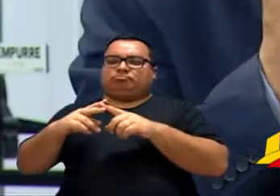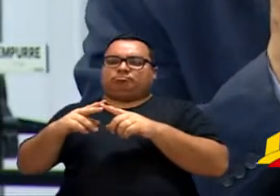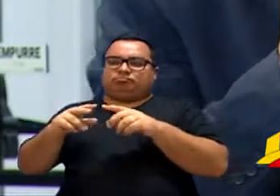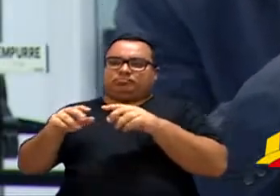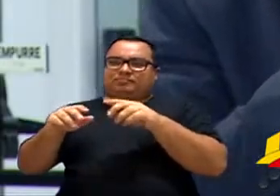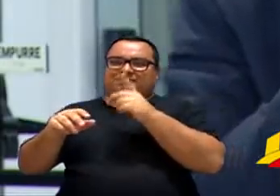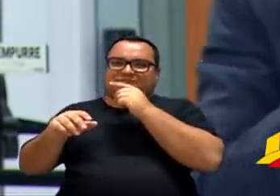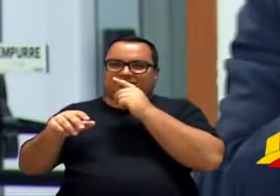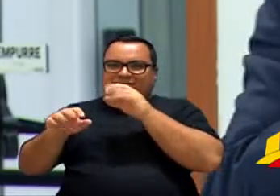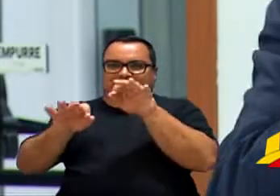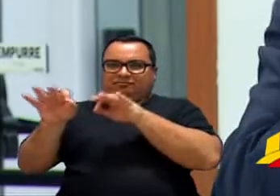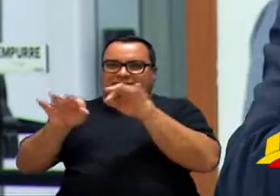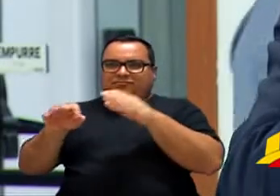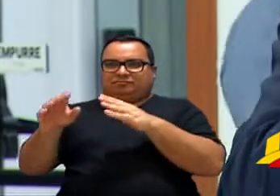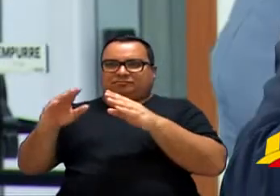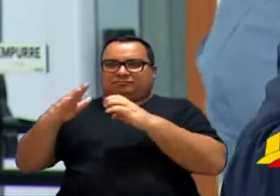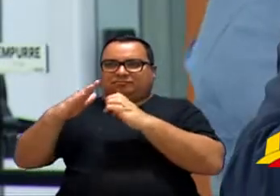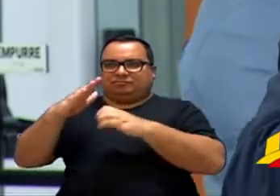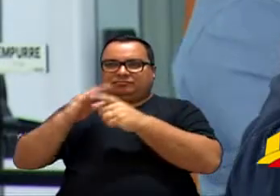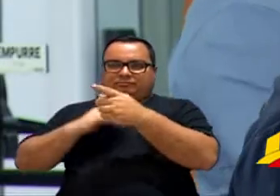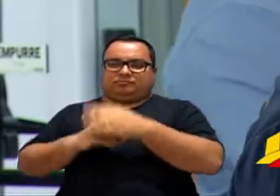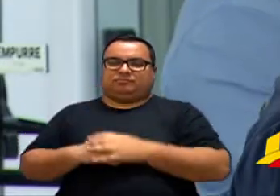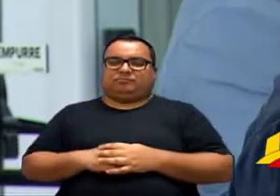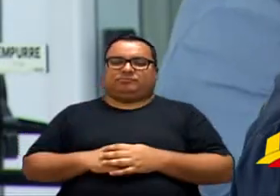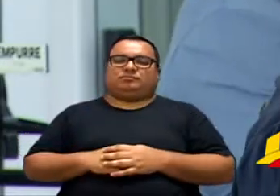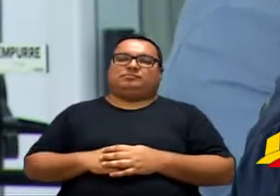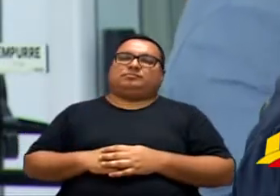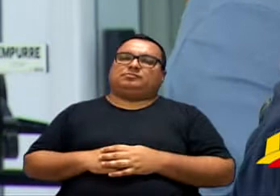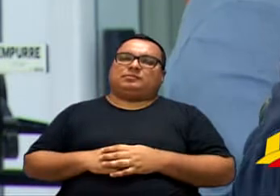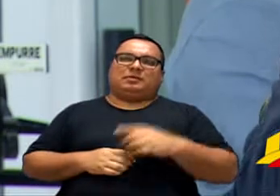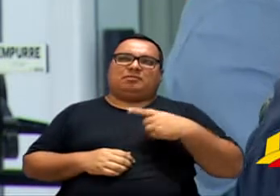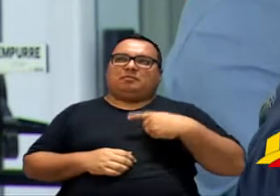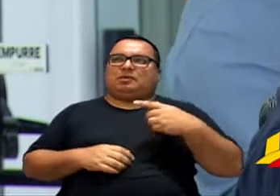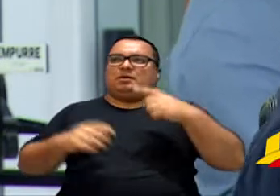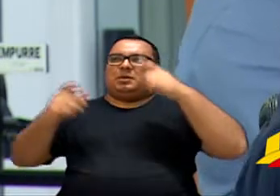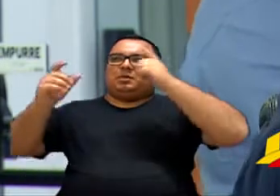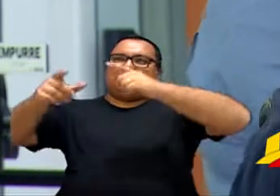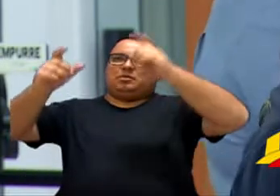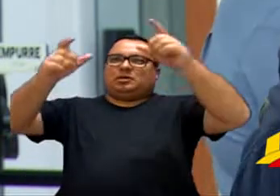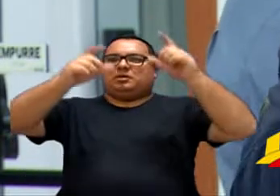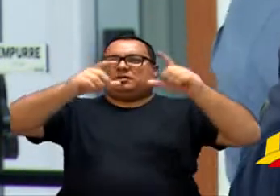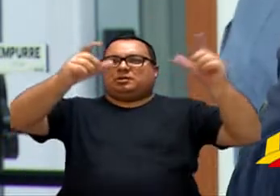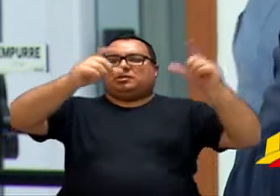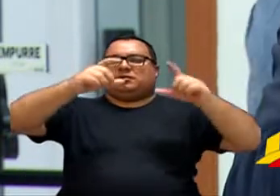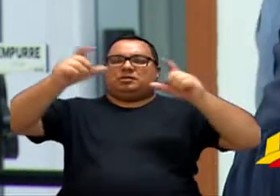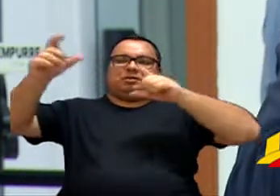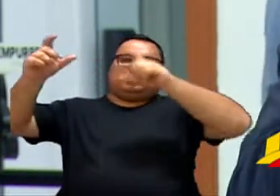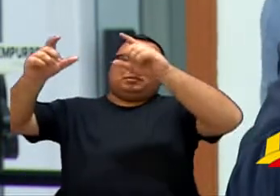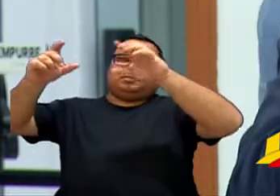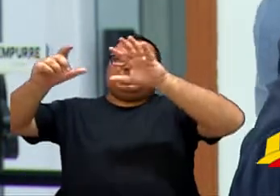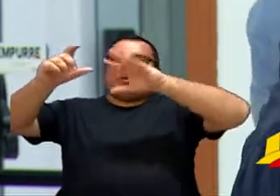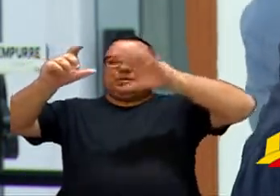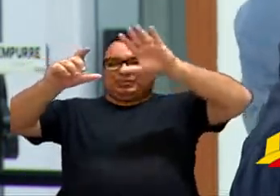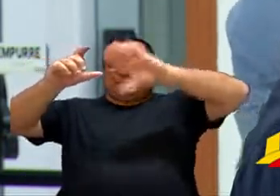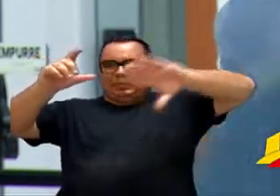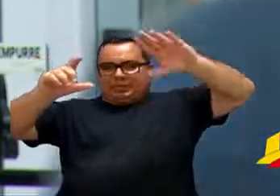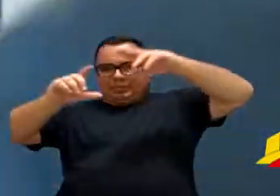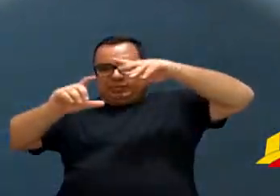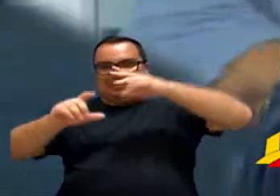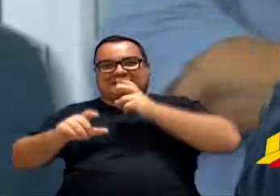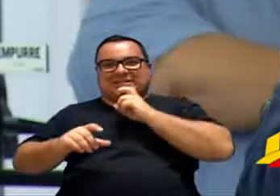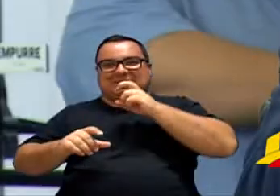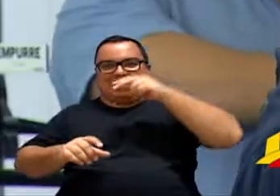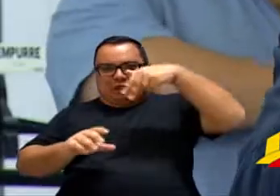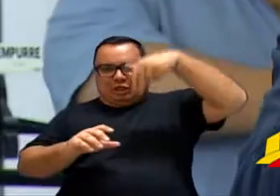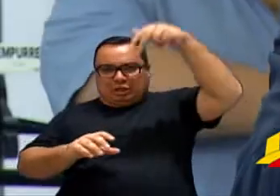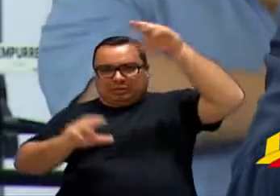norte inteira ali se você contar a vereador João Santa Marina Paineiras Herbert Vitória Régia Imperatriz Bonsucesso Alpes Santa